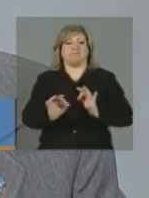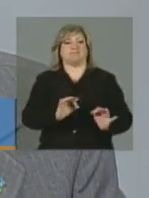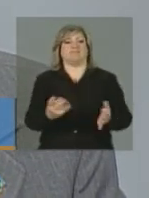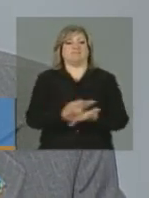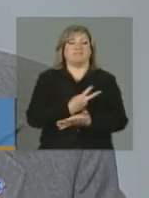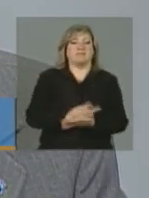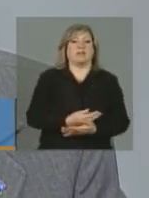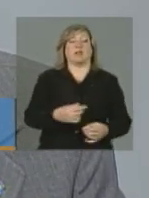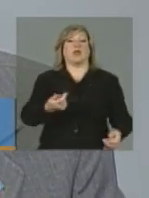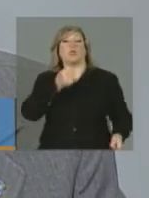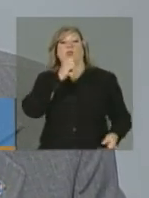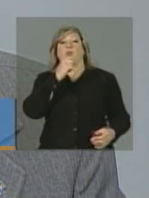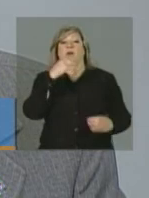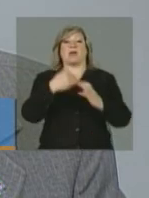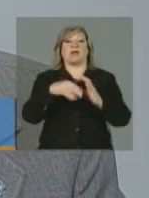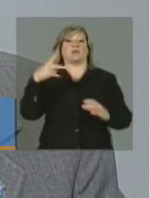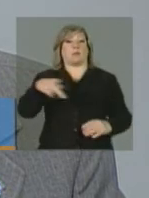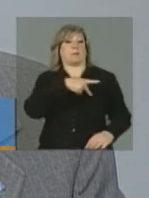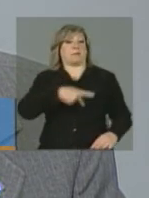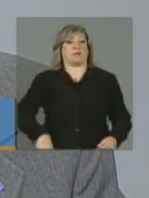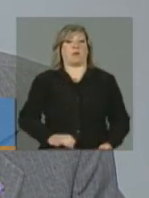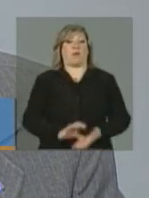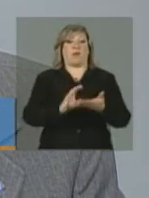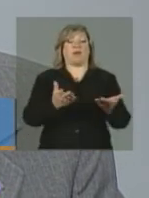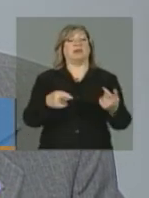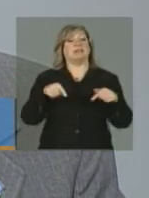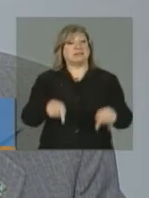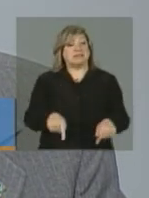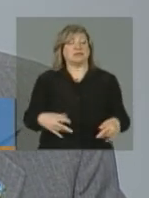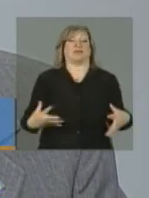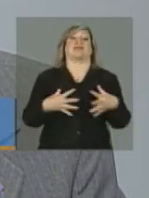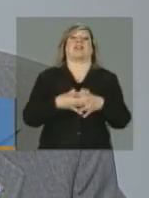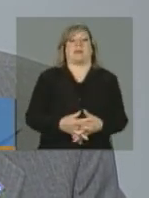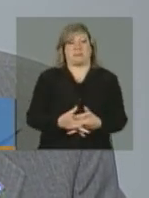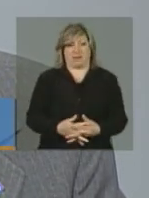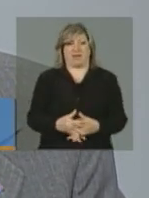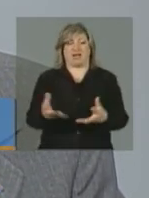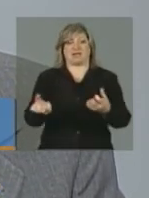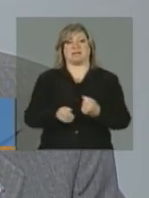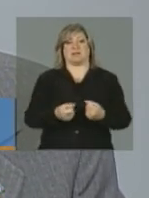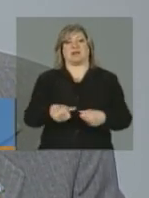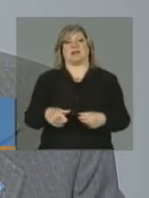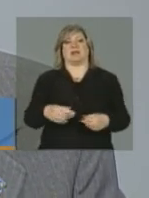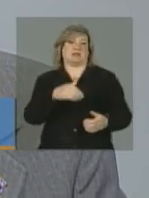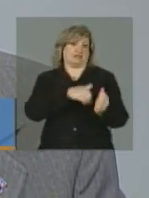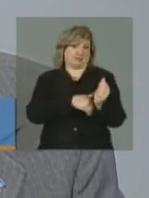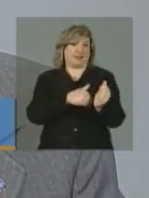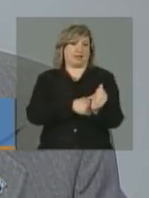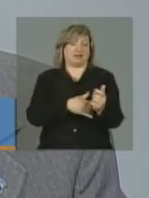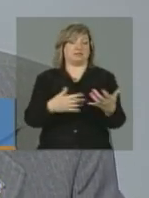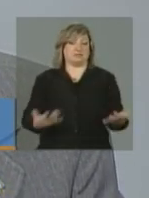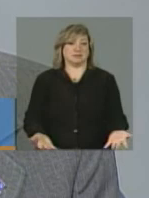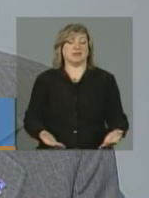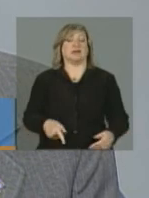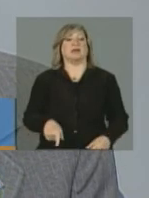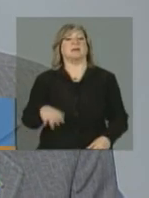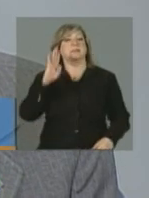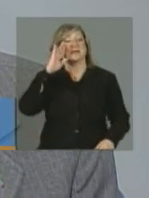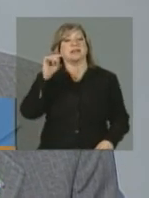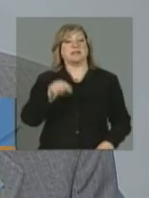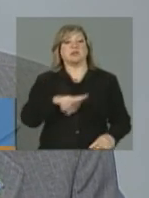o e-mail do presidente do conselho, então isso impede de receber a senha. Então, principalmente